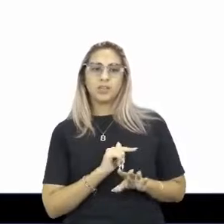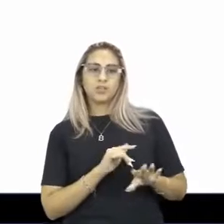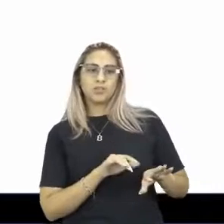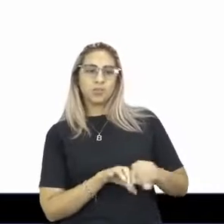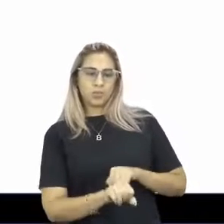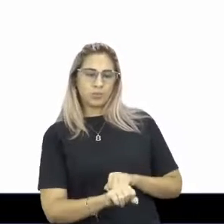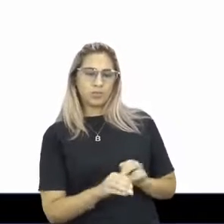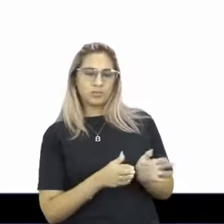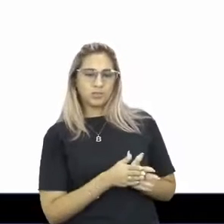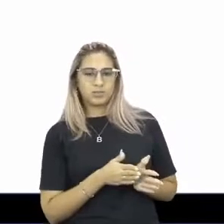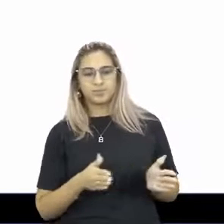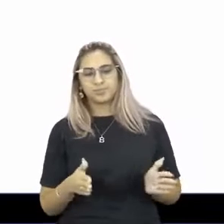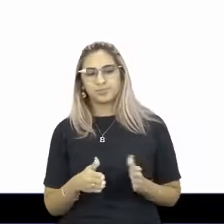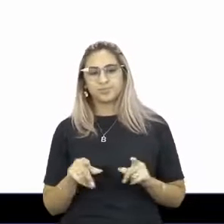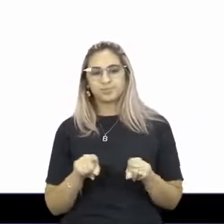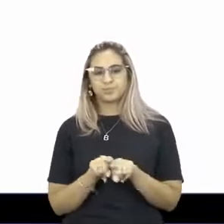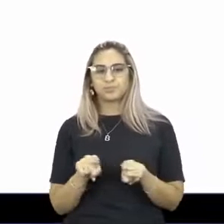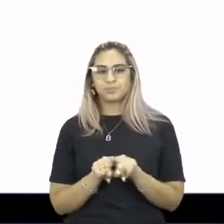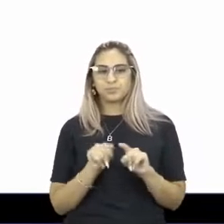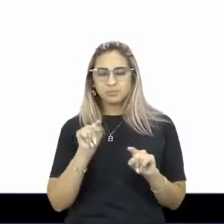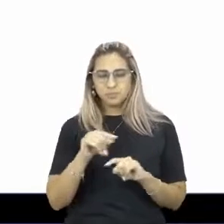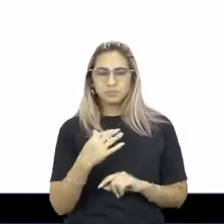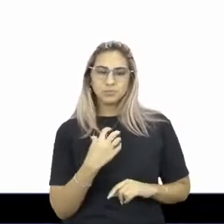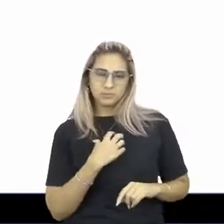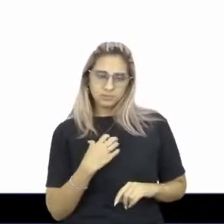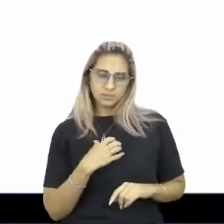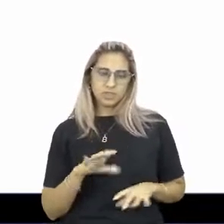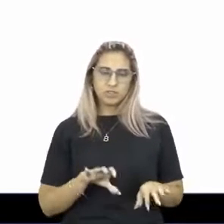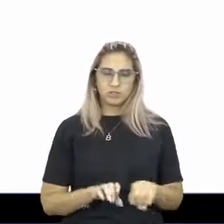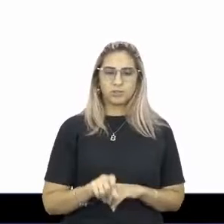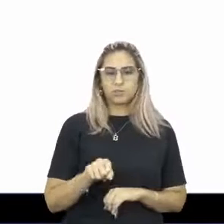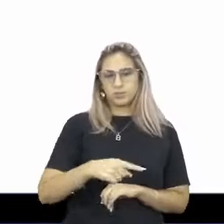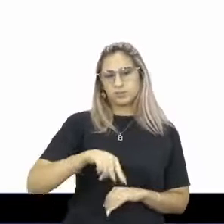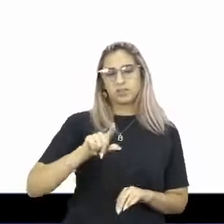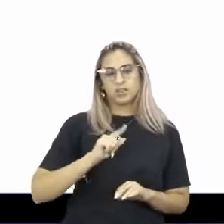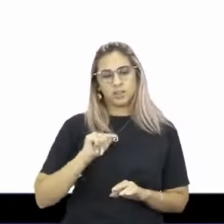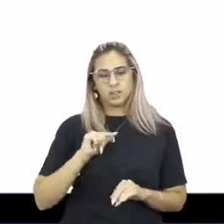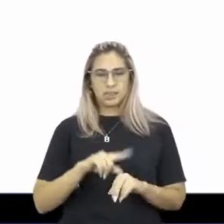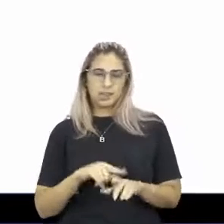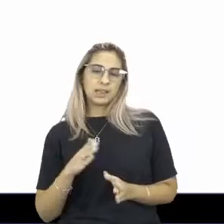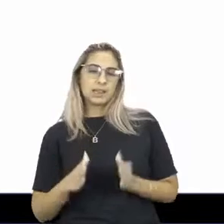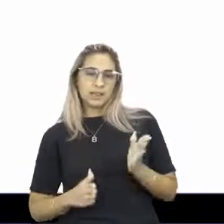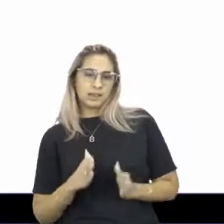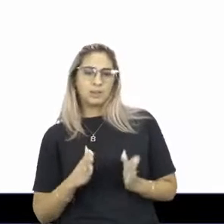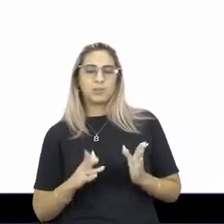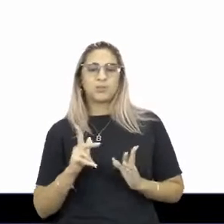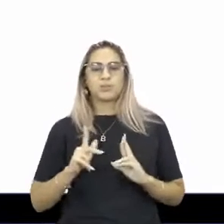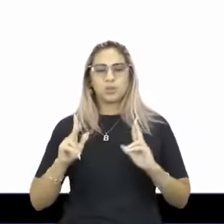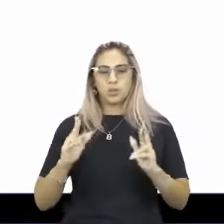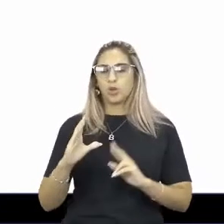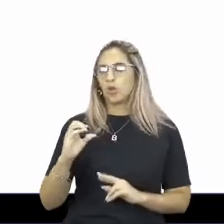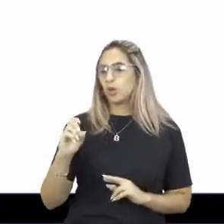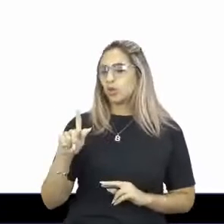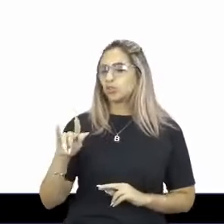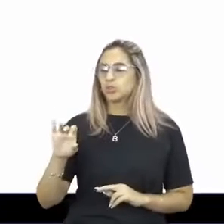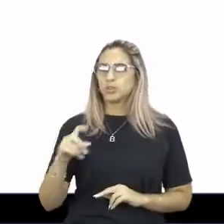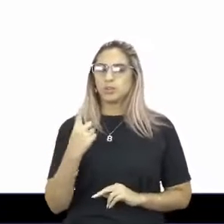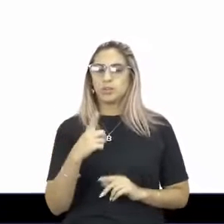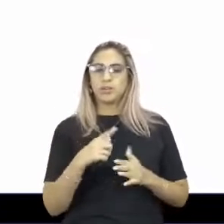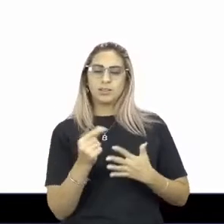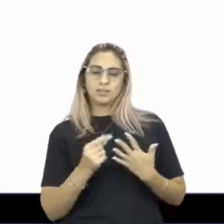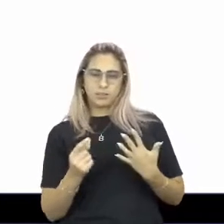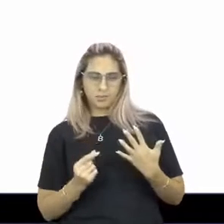formação, né? Aqui, nesse caso, a formação ela está estabelecida assim, ela vem com um código e com uma